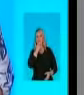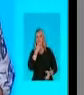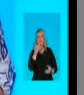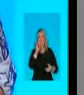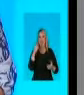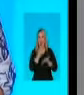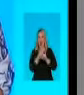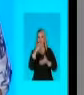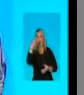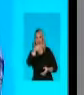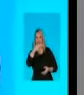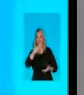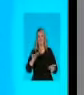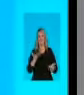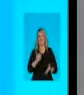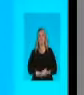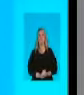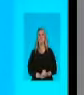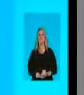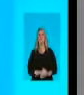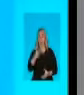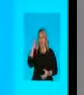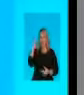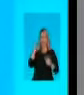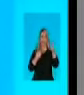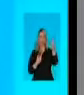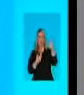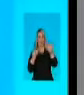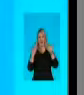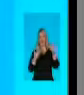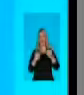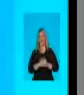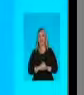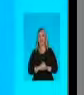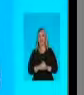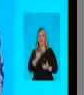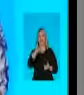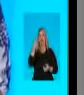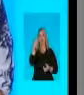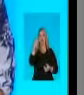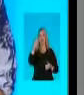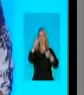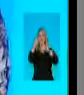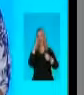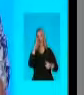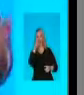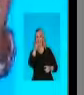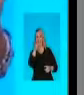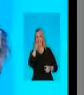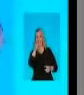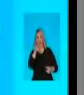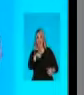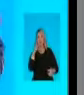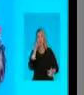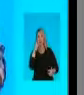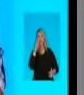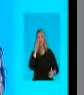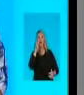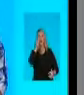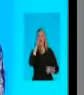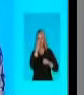interrompesse aí, porque eu não sei qual é. É a 2 ou é a 1? A 2, tá bom. Não tá bom não, é importante porque eu quero falar